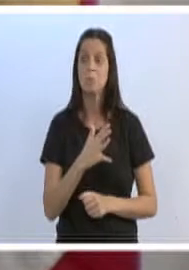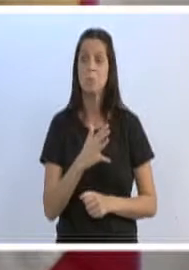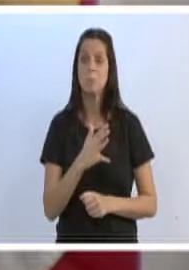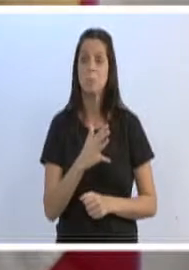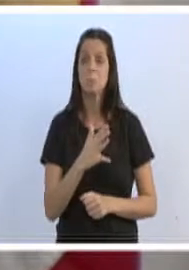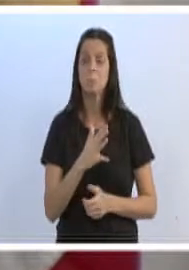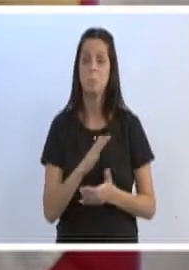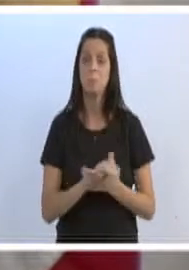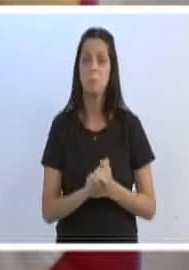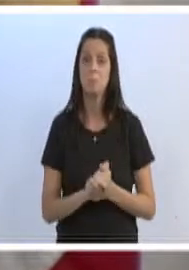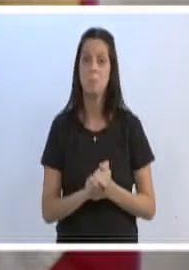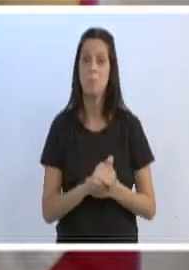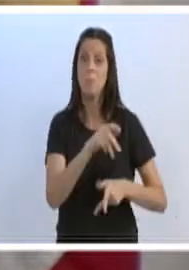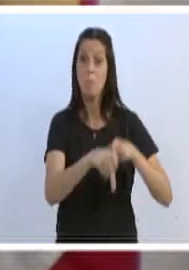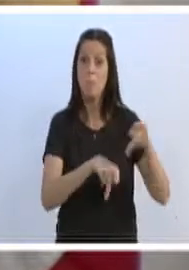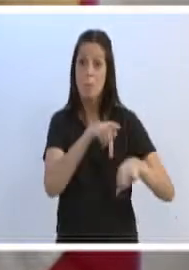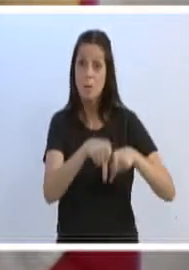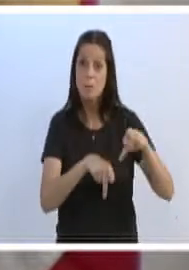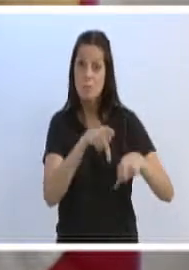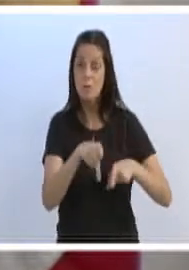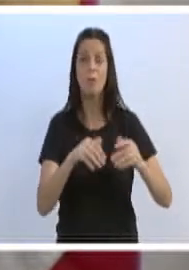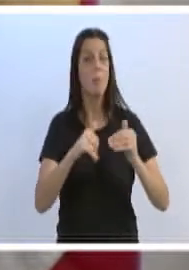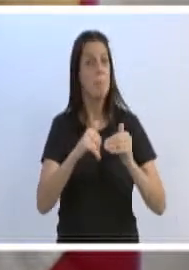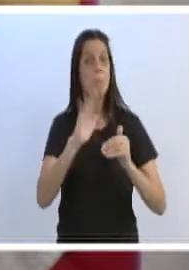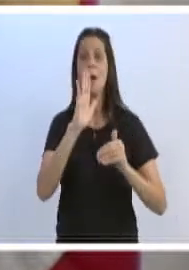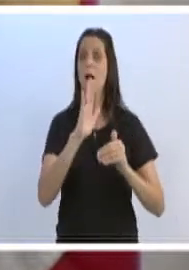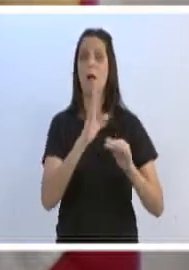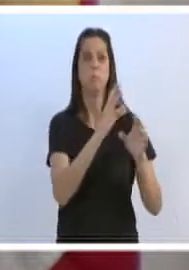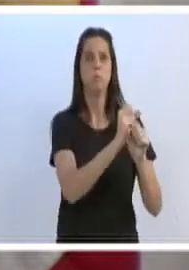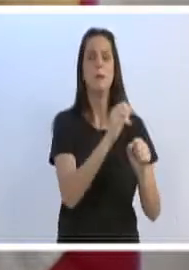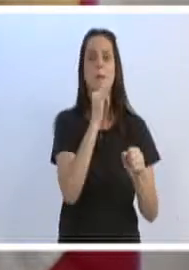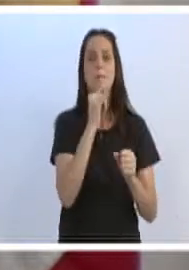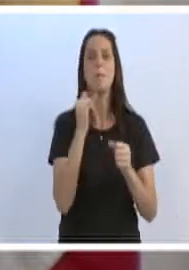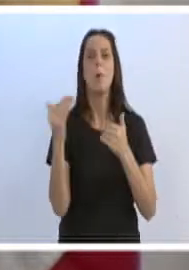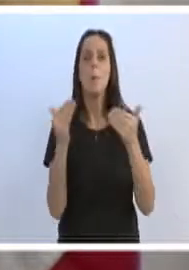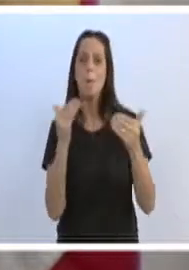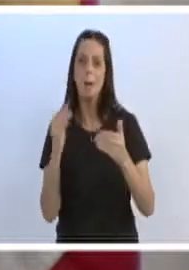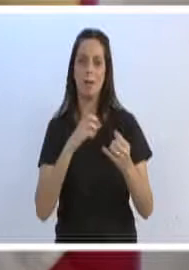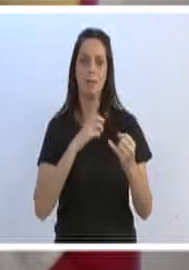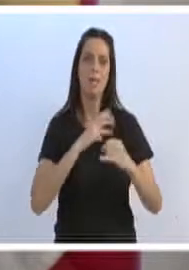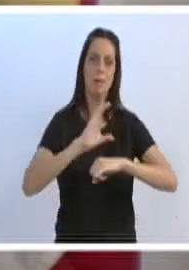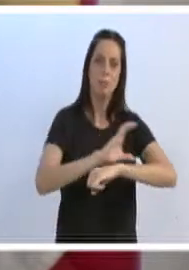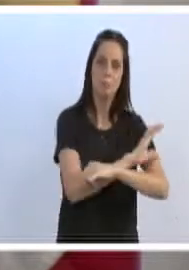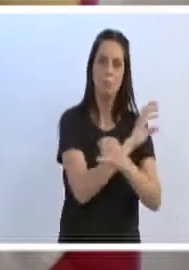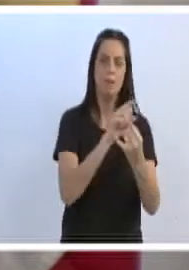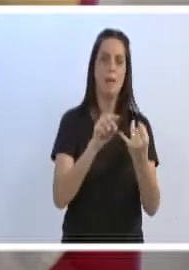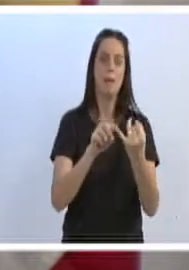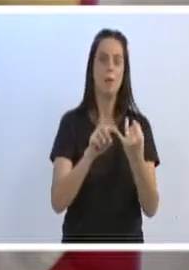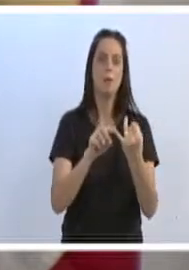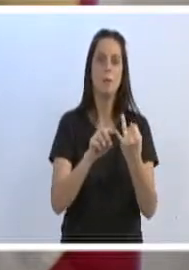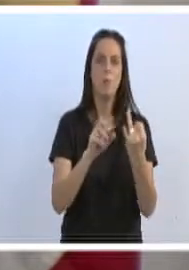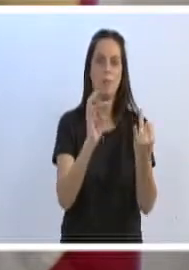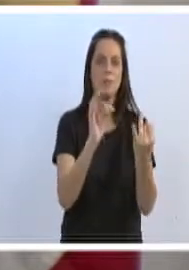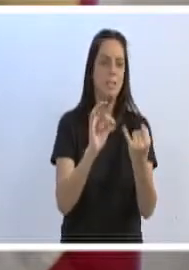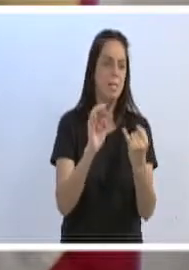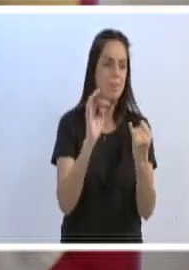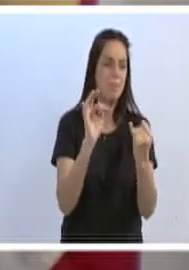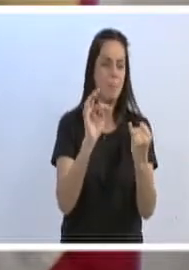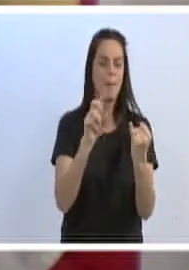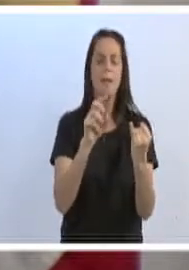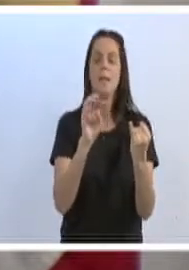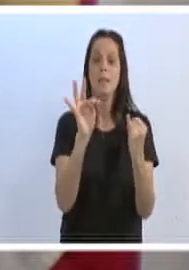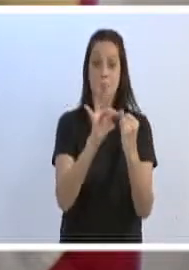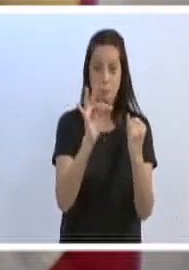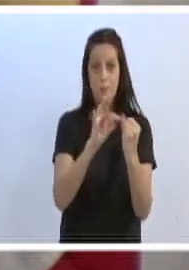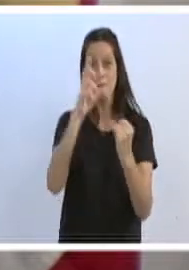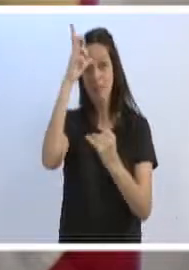a população que mais temos nos três bairros itoupava central vila itoupava fortaleza alta e tomava zinha que